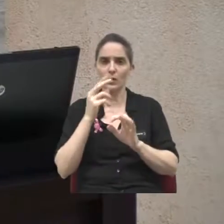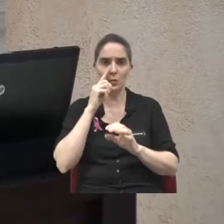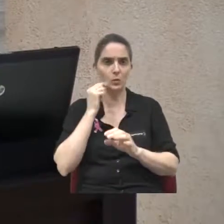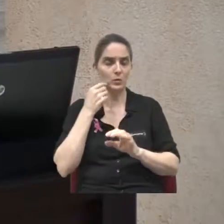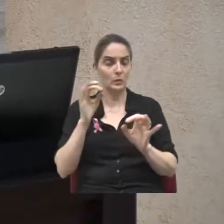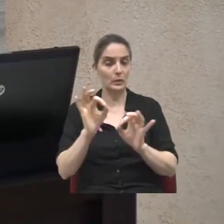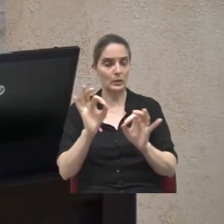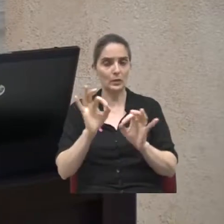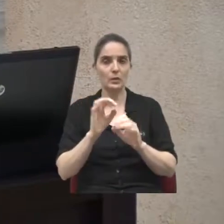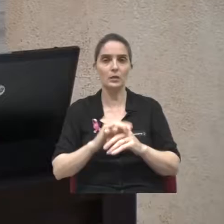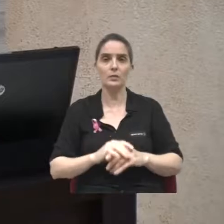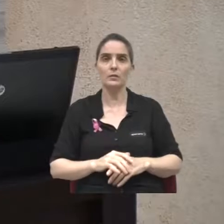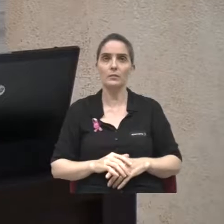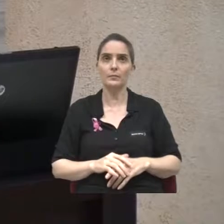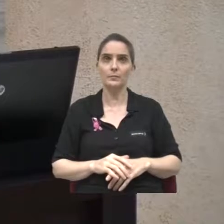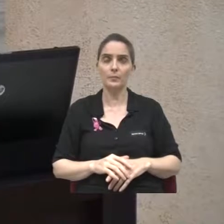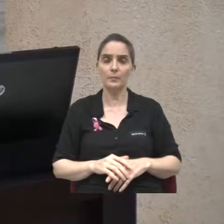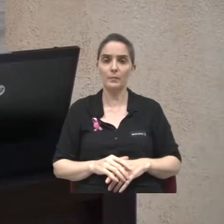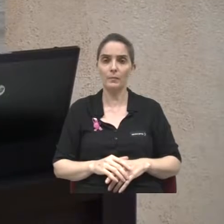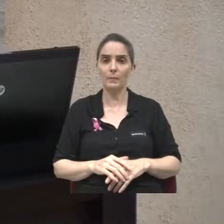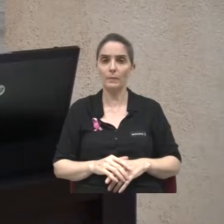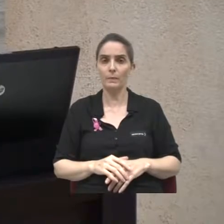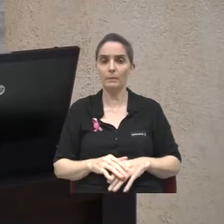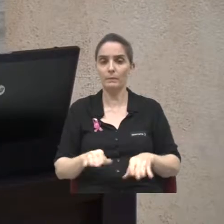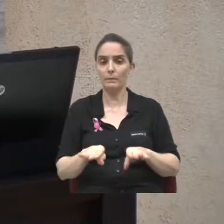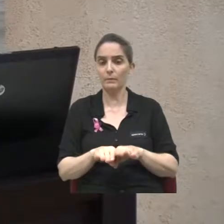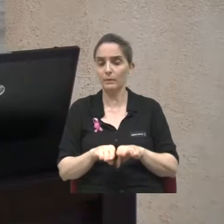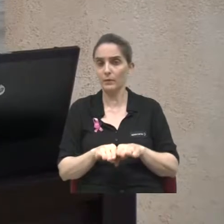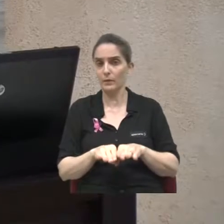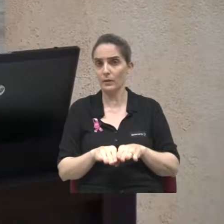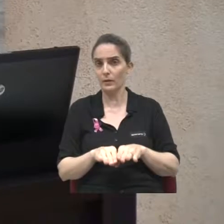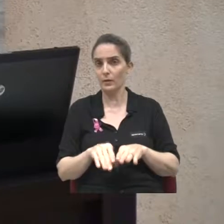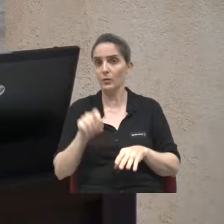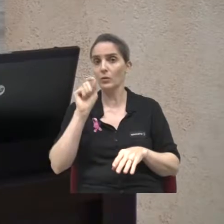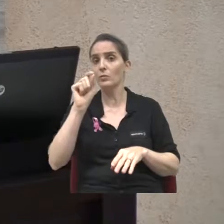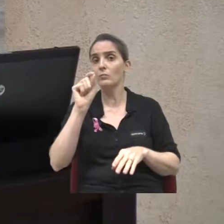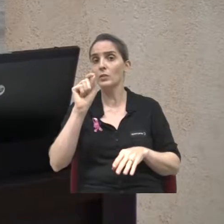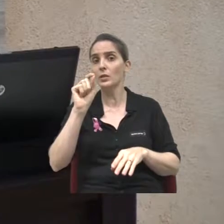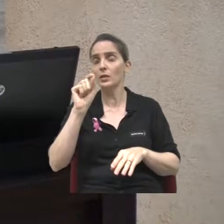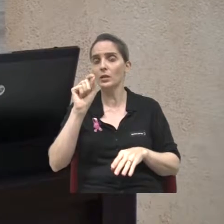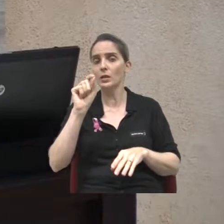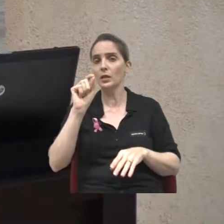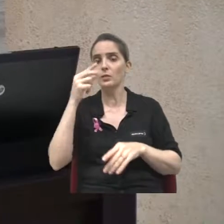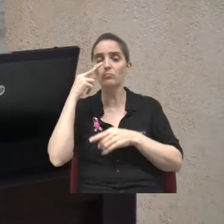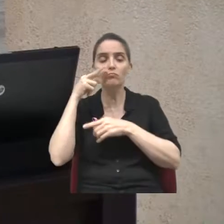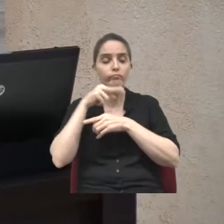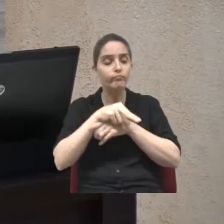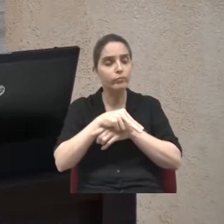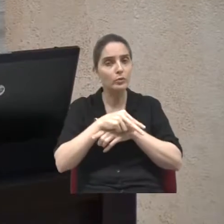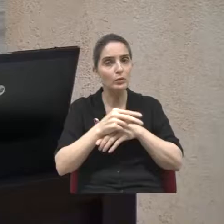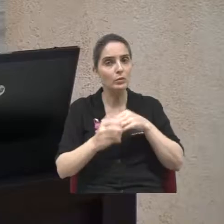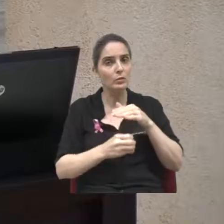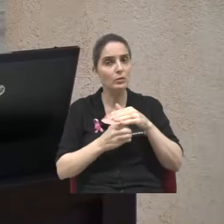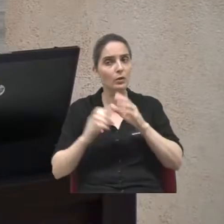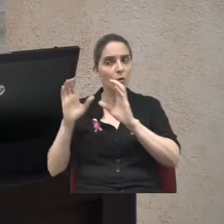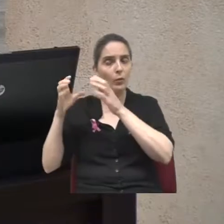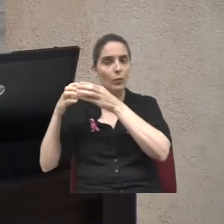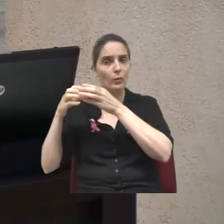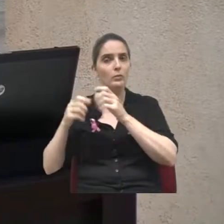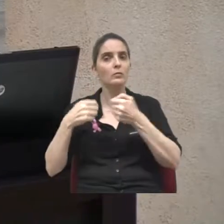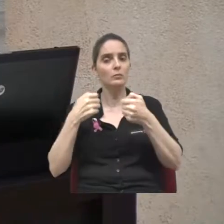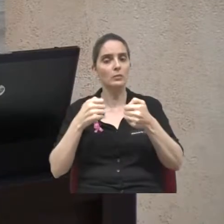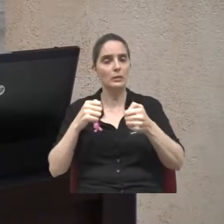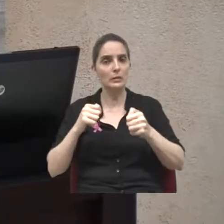com relação também à agência que deveria fiscalizar, não está fiscalizando nada. Então, realmente, vamos fazer coro nesse sentido, e essa casa